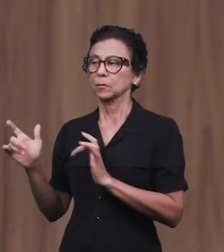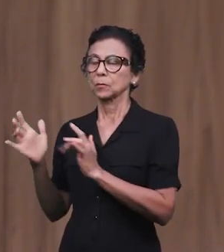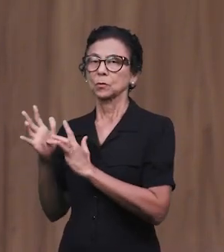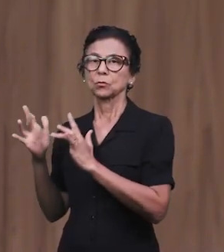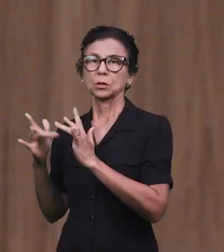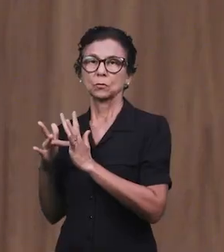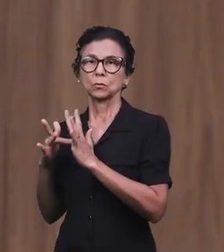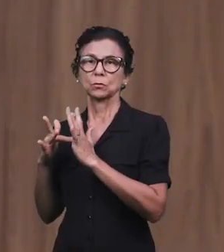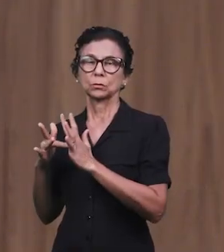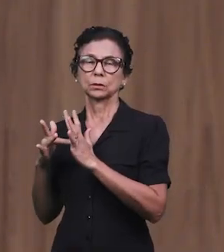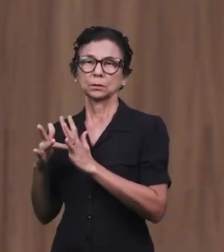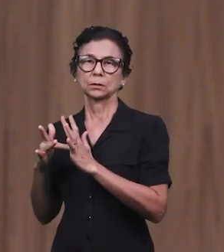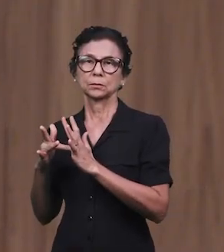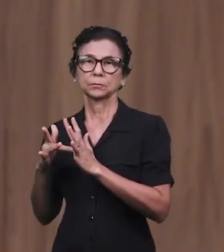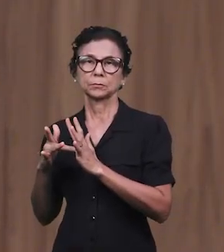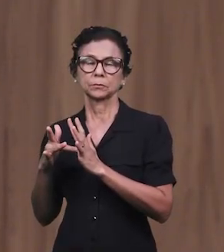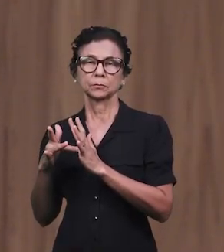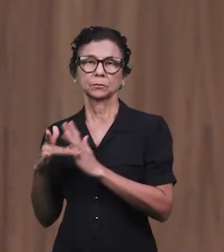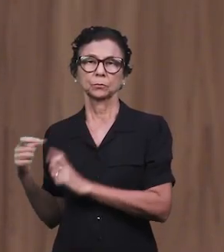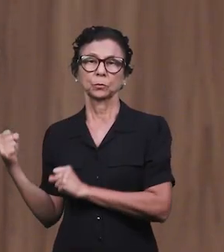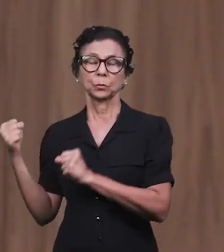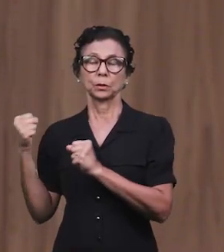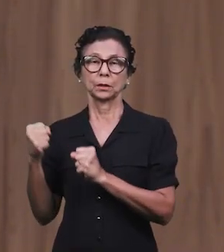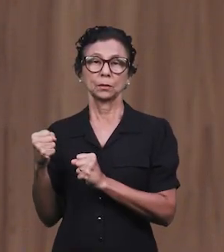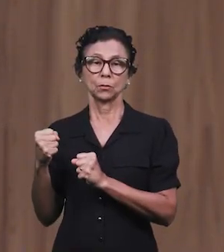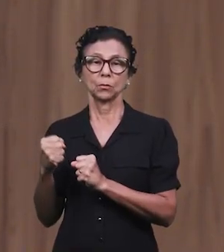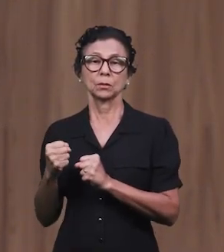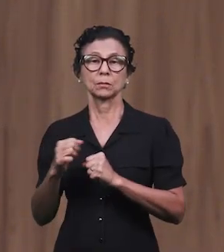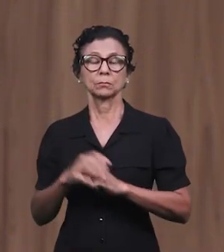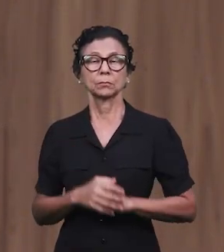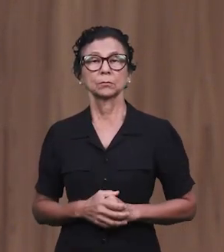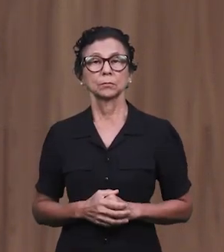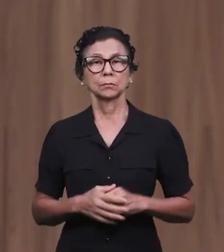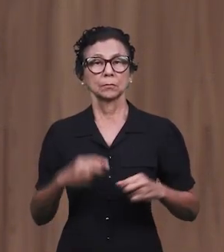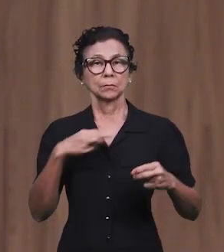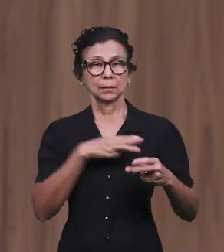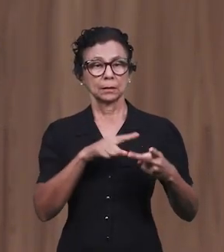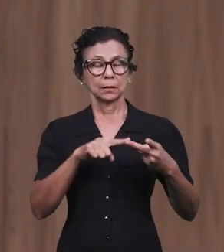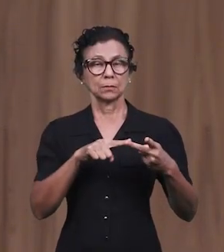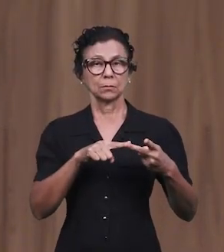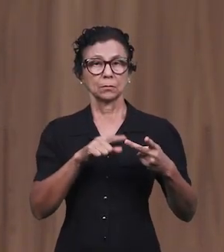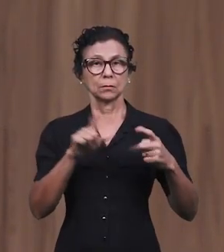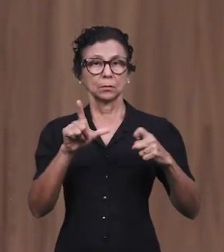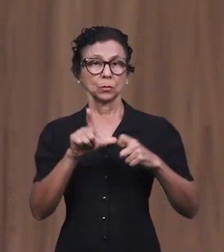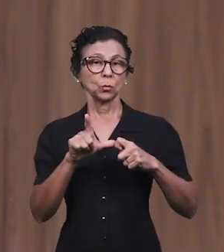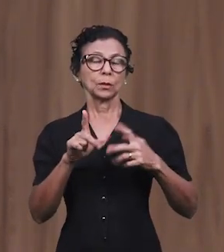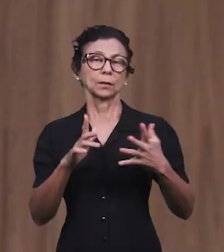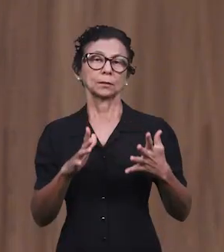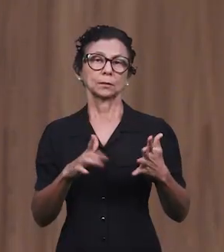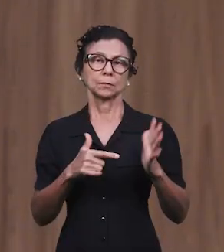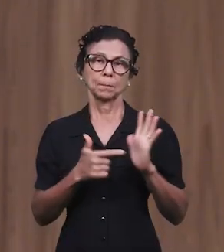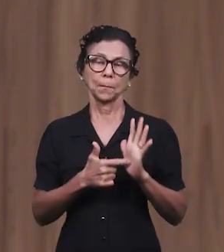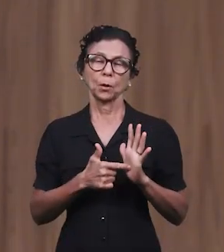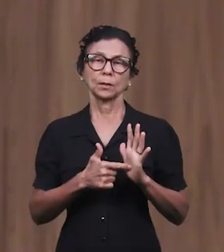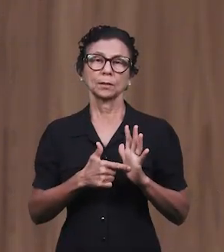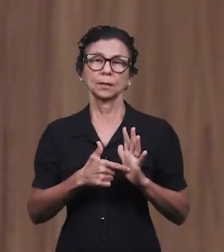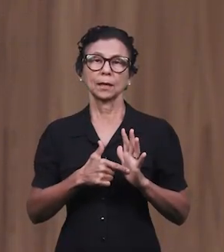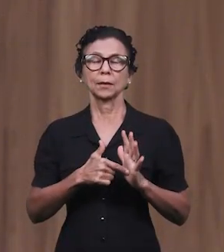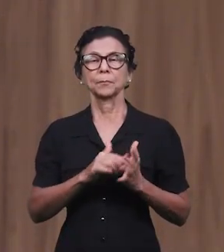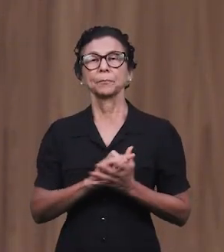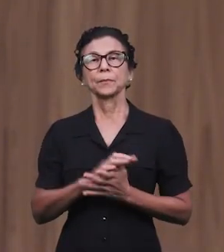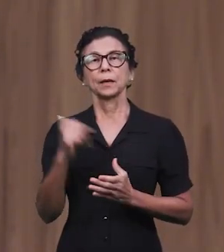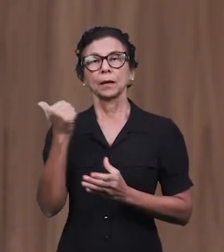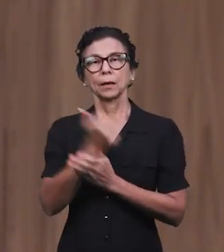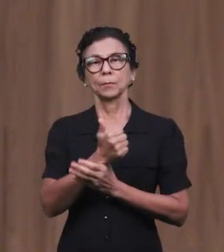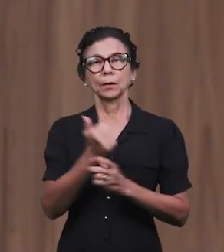de Mateus difere da de Lucas, mas ambas concordam entre Abraão e Davi. Depois de Davi,